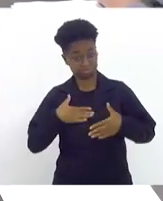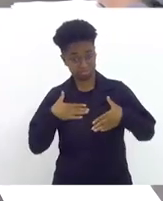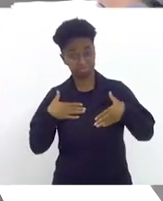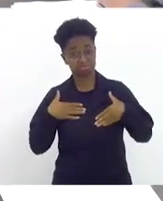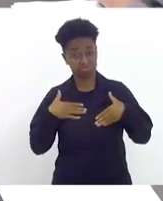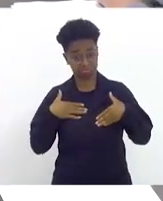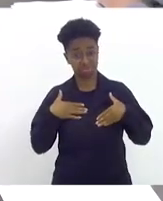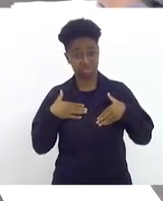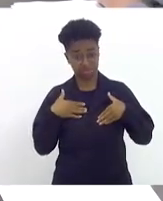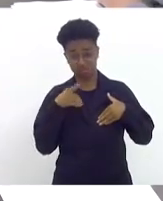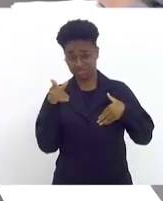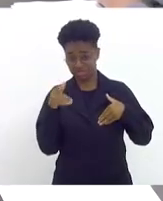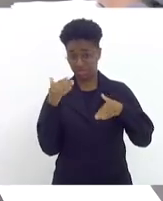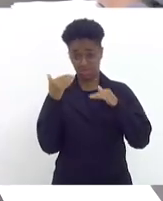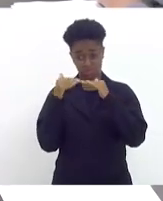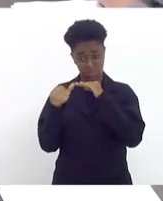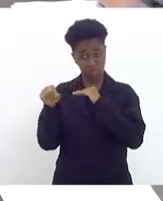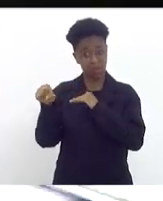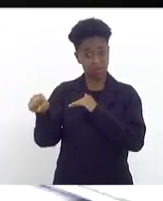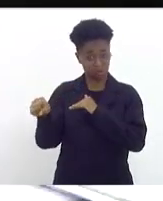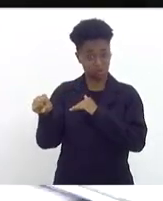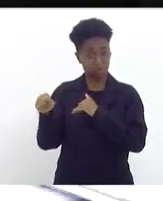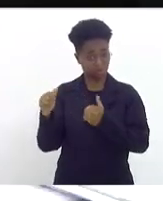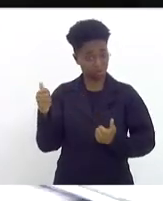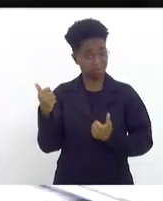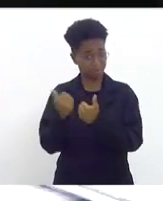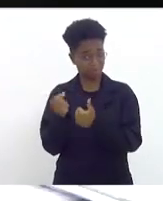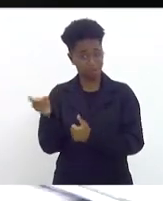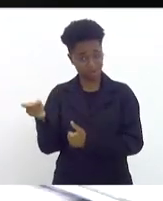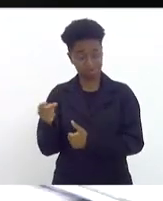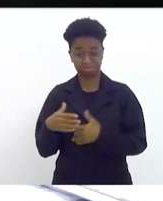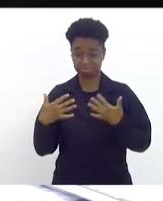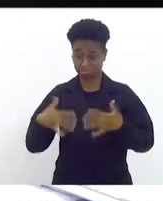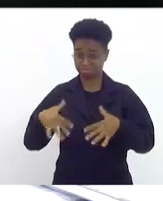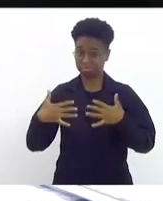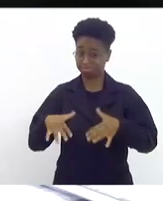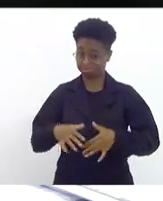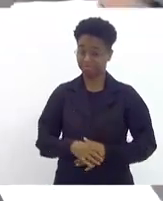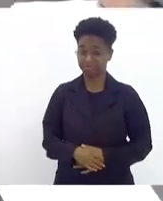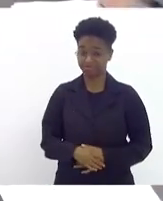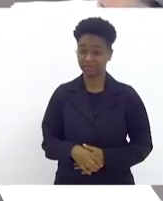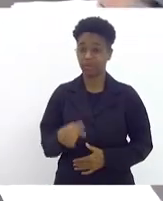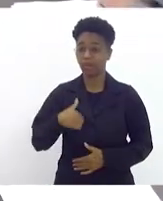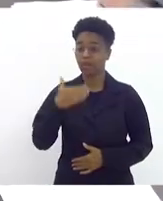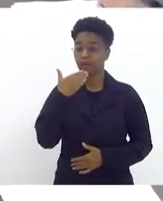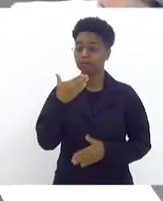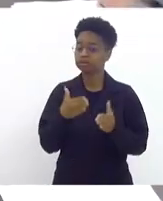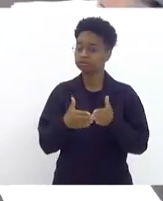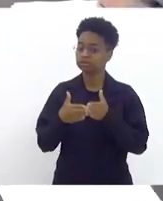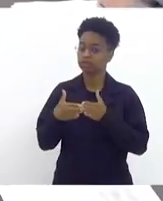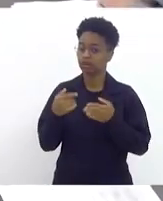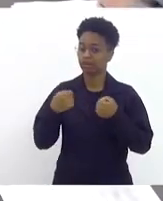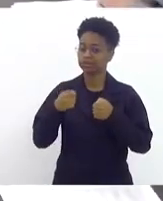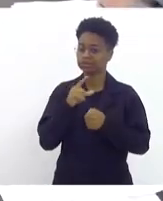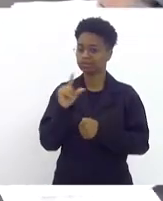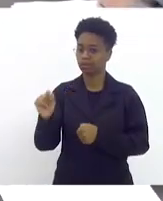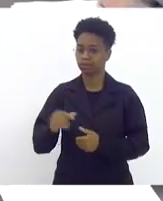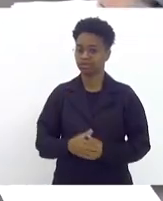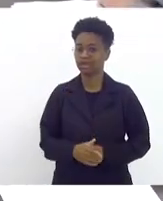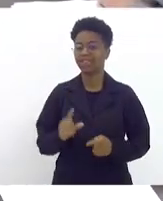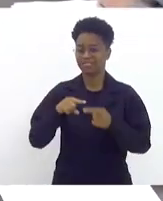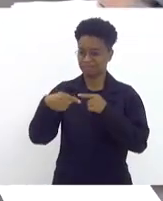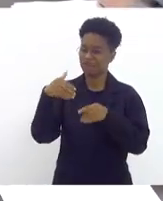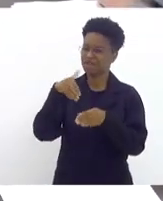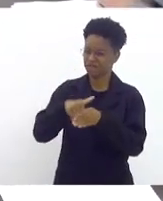tenha tido divergência na base do Presidente o presidente eu queria pedir licença Lógico eu agradeço